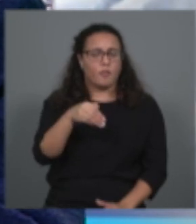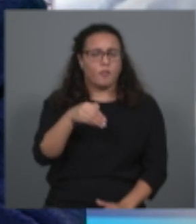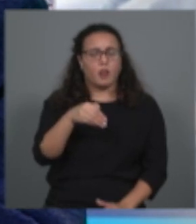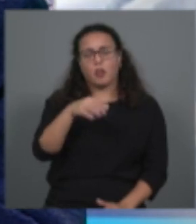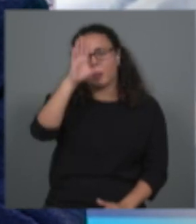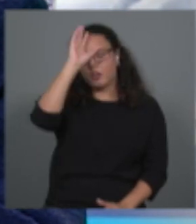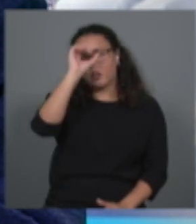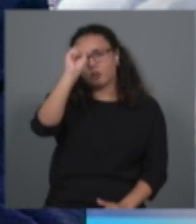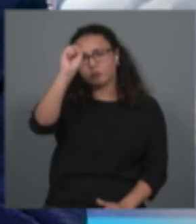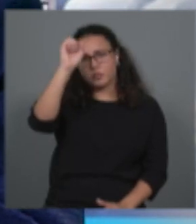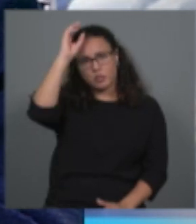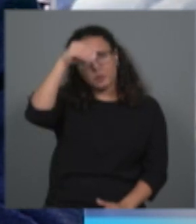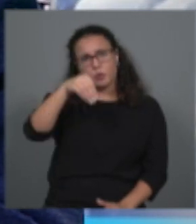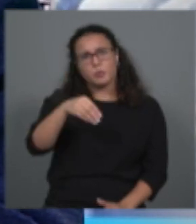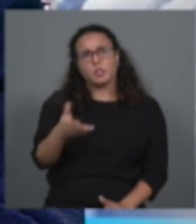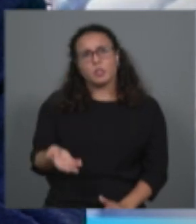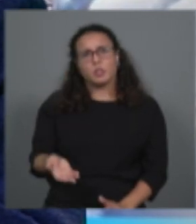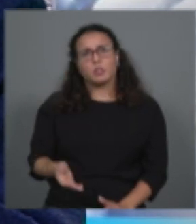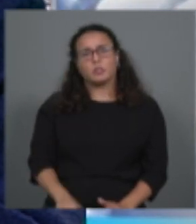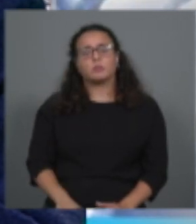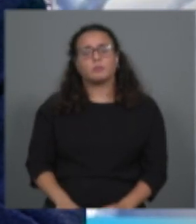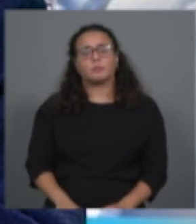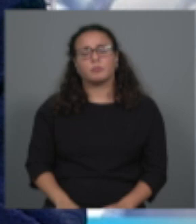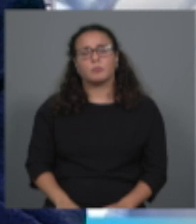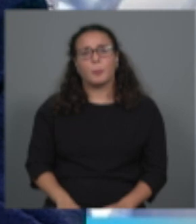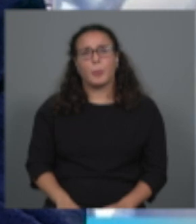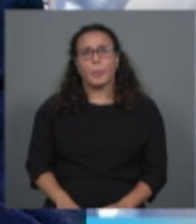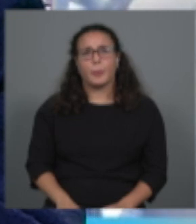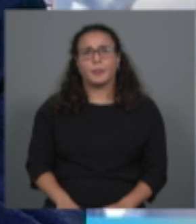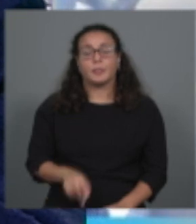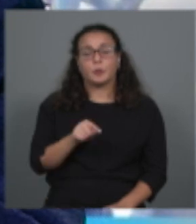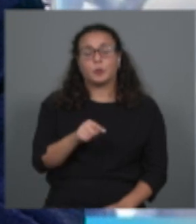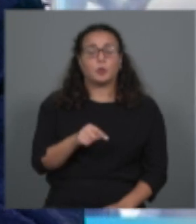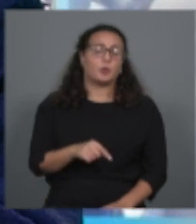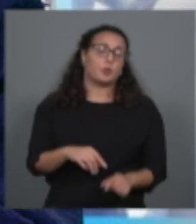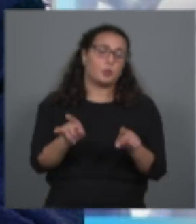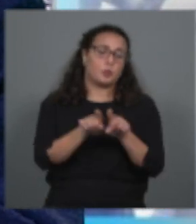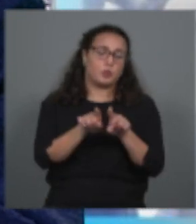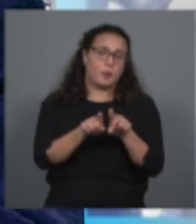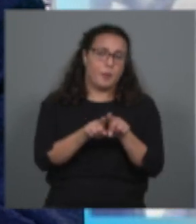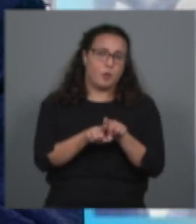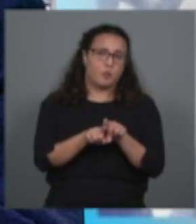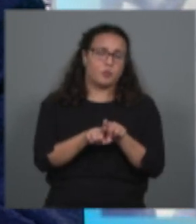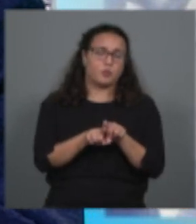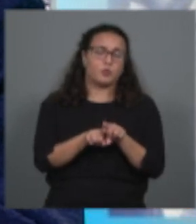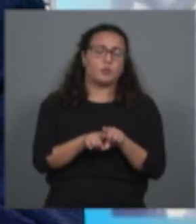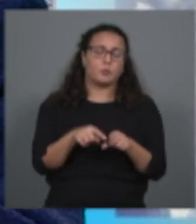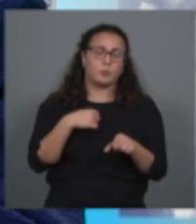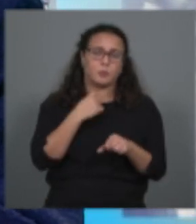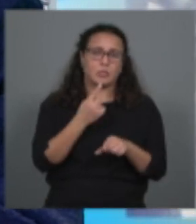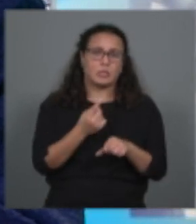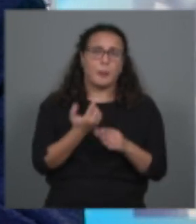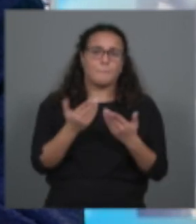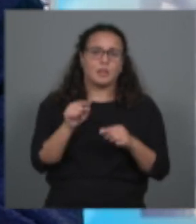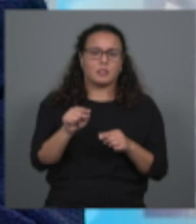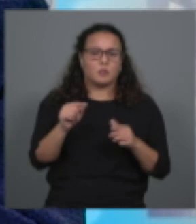altura, até para defender os jesuítas, os seus irmãos, como ele já dizia. Mas, de facto, era esta